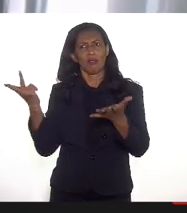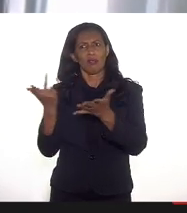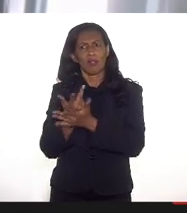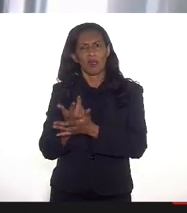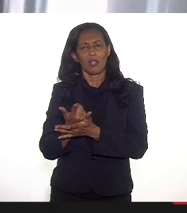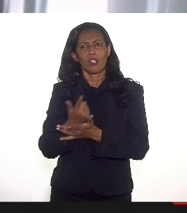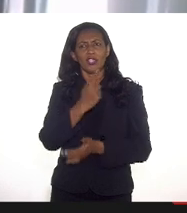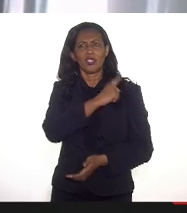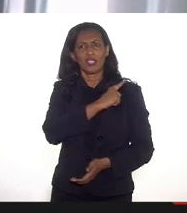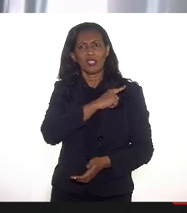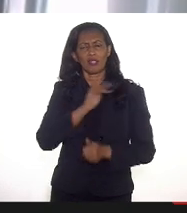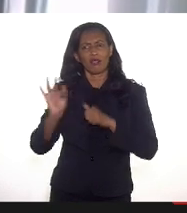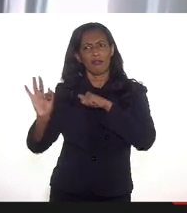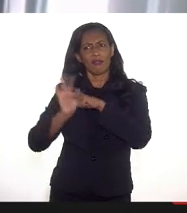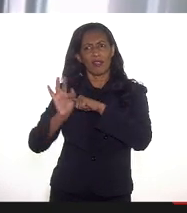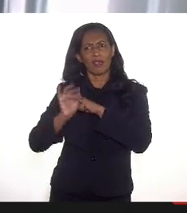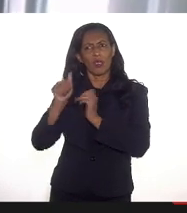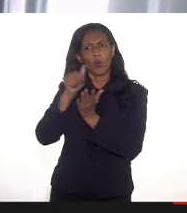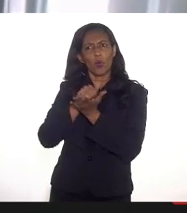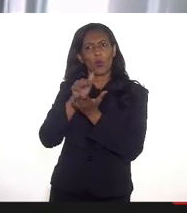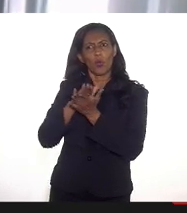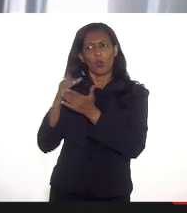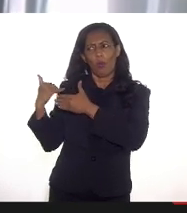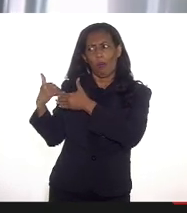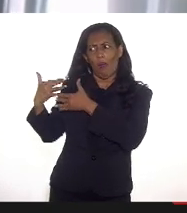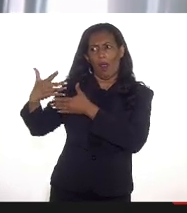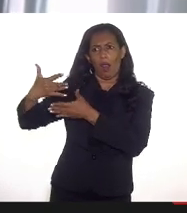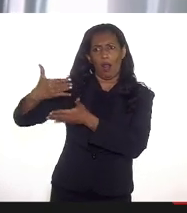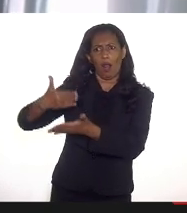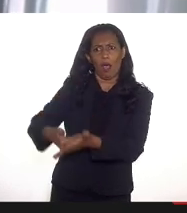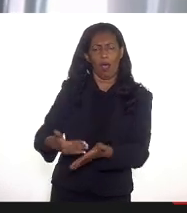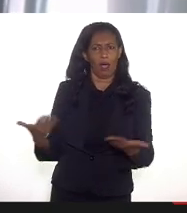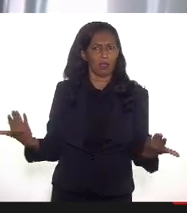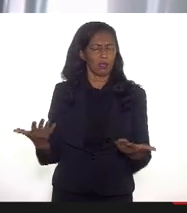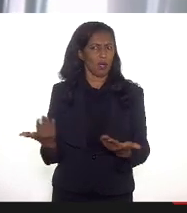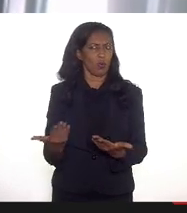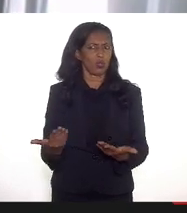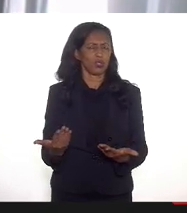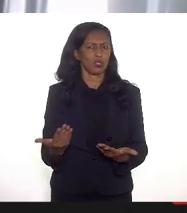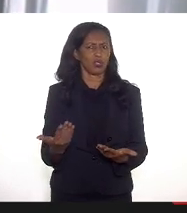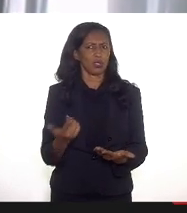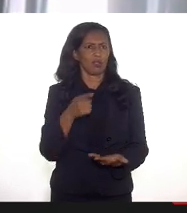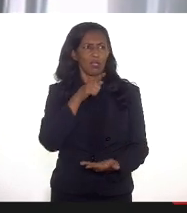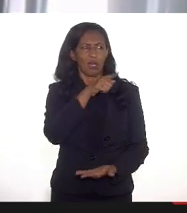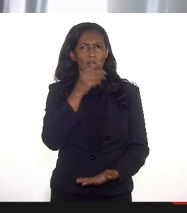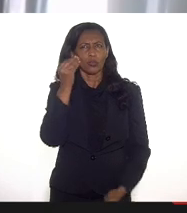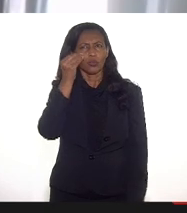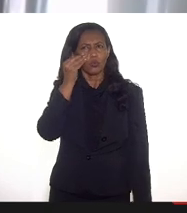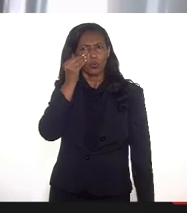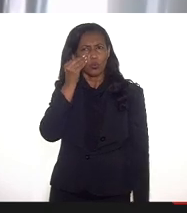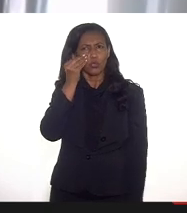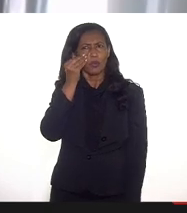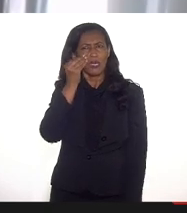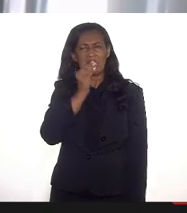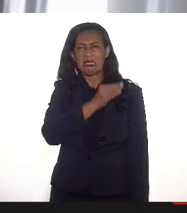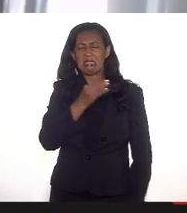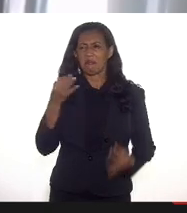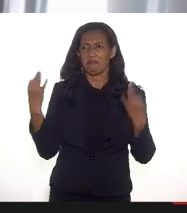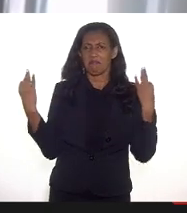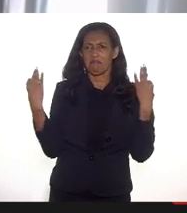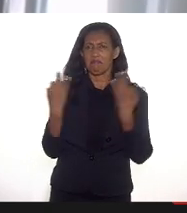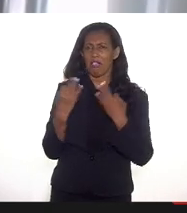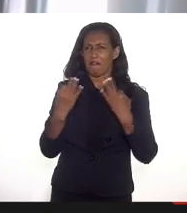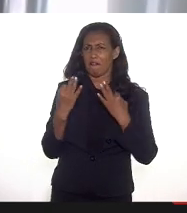da FAETEC, com consequências até hoje. A sua experiência, Rubens, e a sua visão, fez esse diagnóstico agora de forma muito precisa. Queria